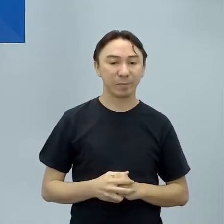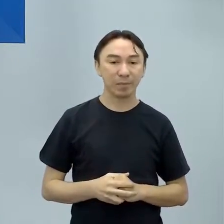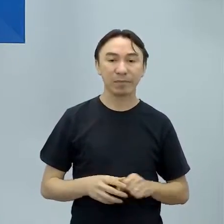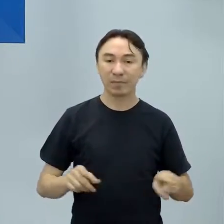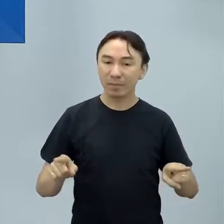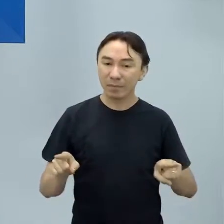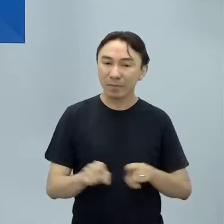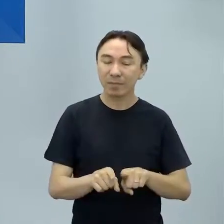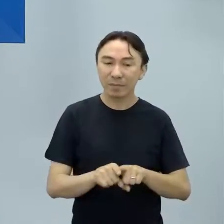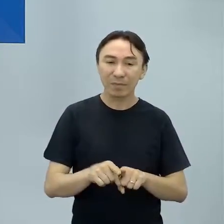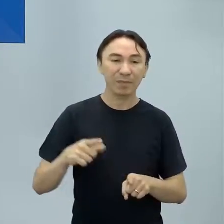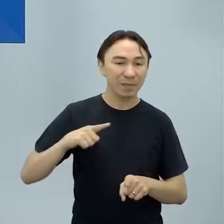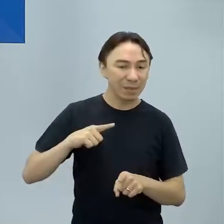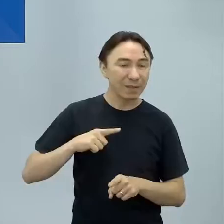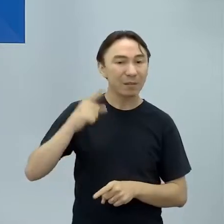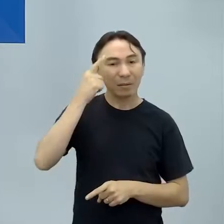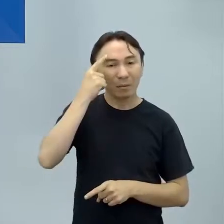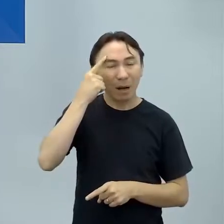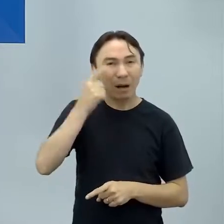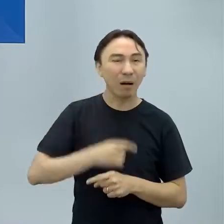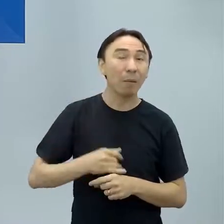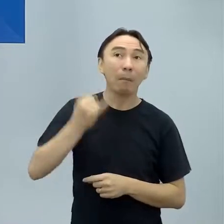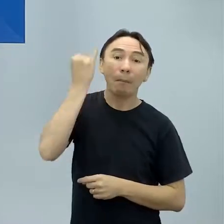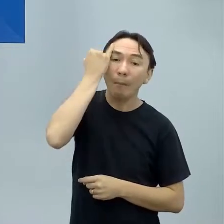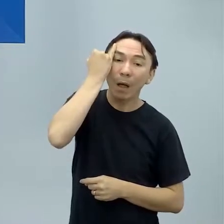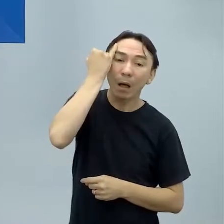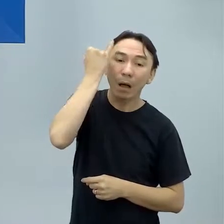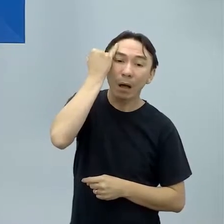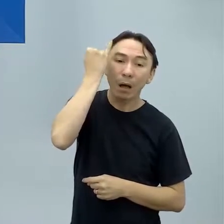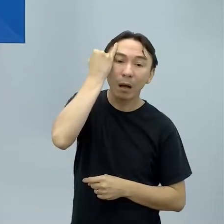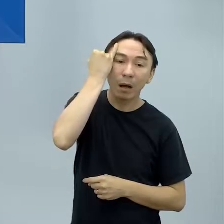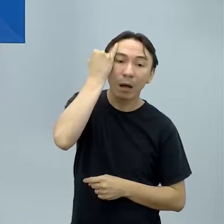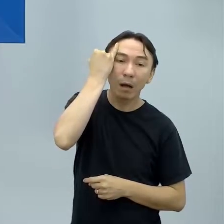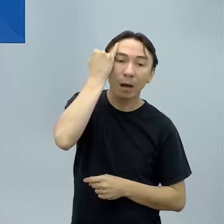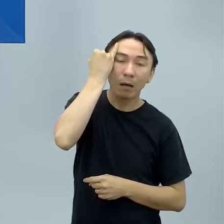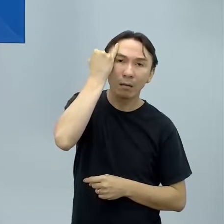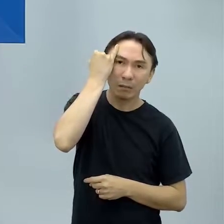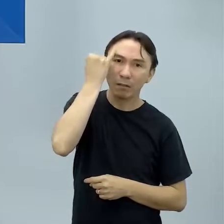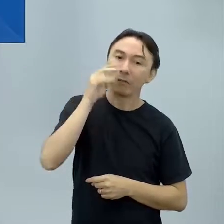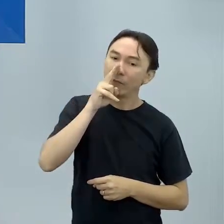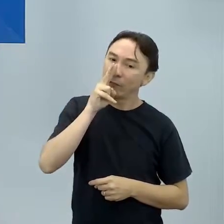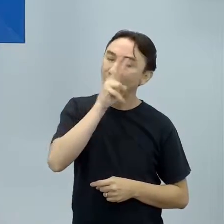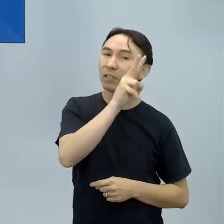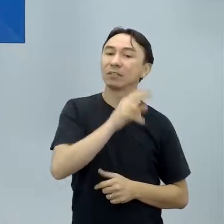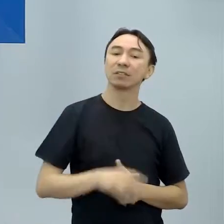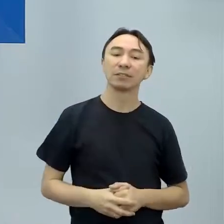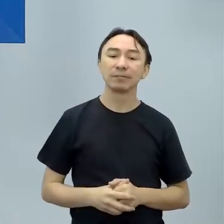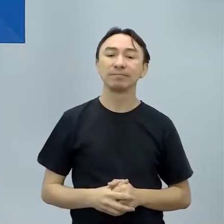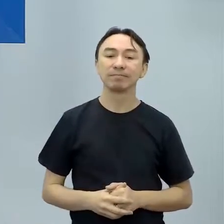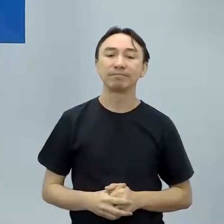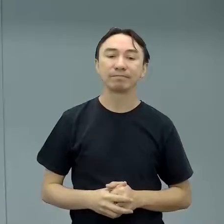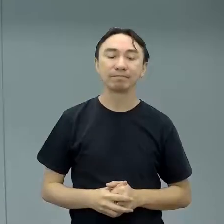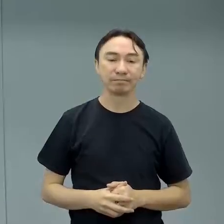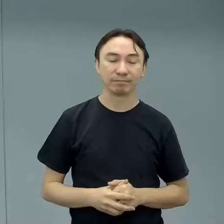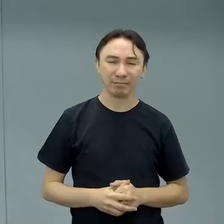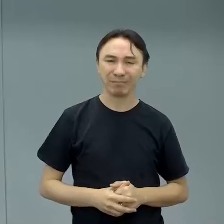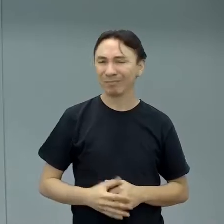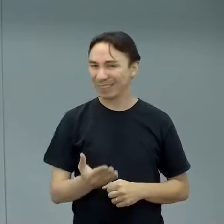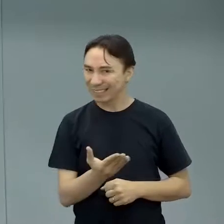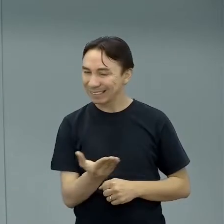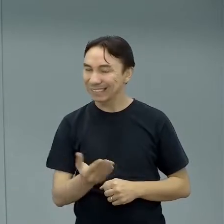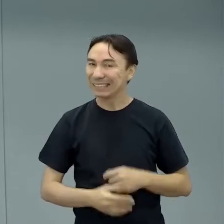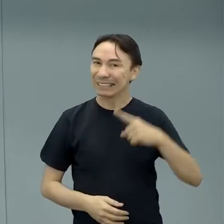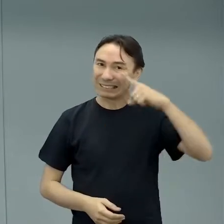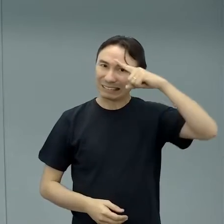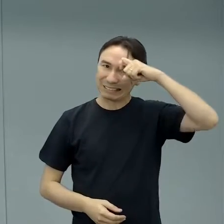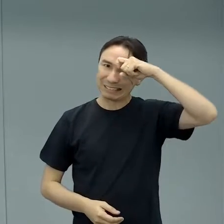hidrocefalia com válvula, deficiência intelectual severa. Uhum. E vocês imaginem como foi difícil